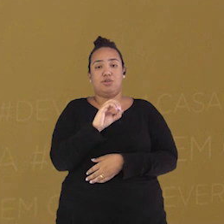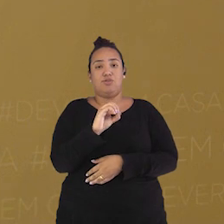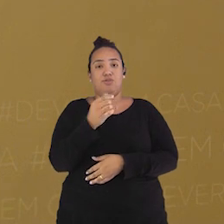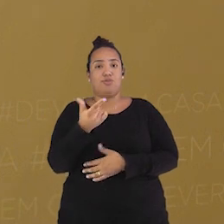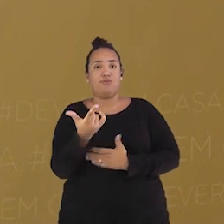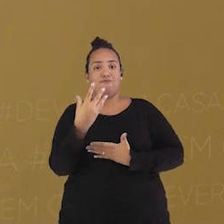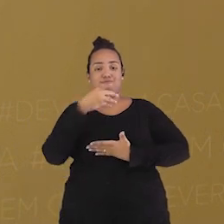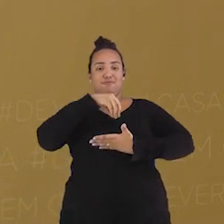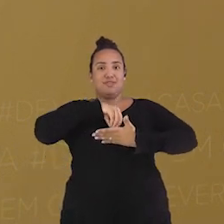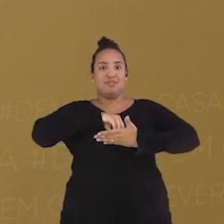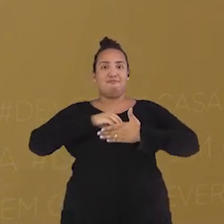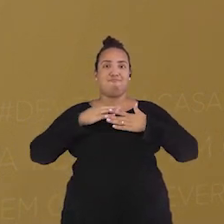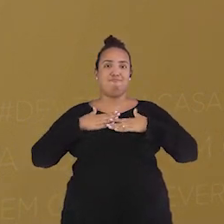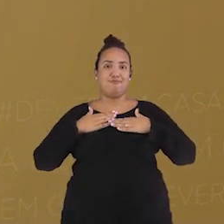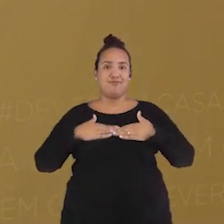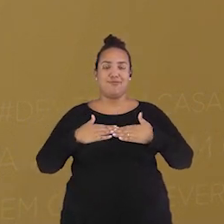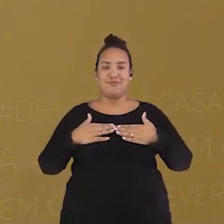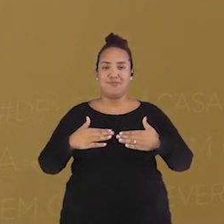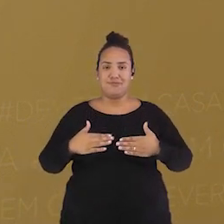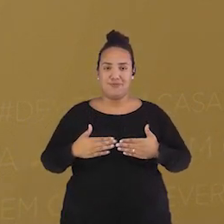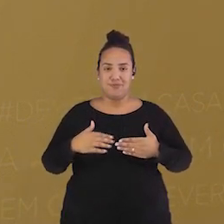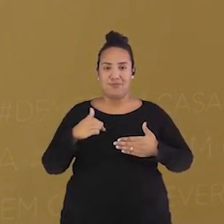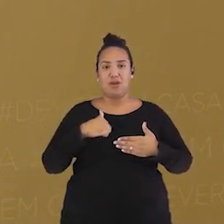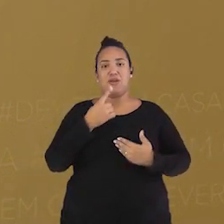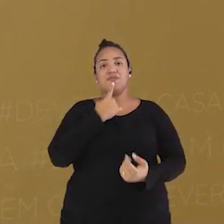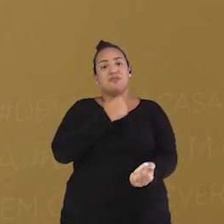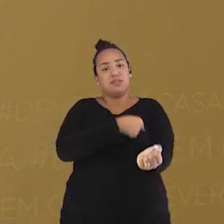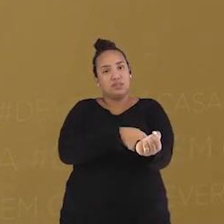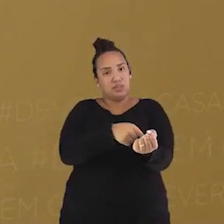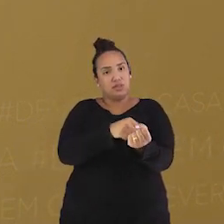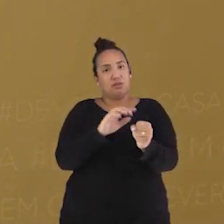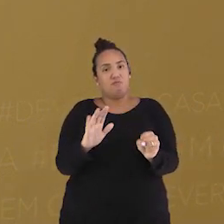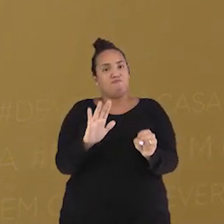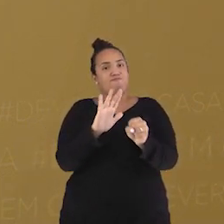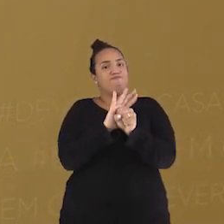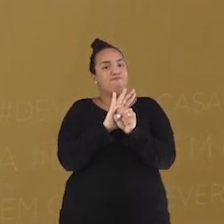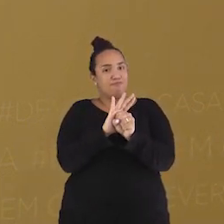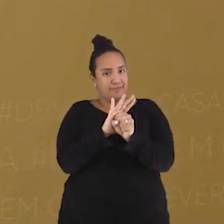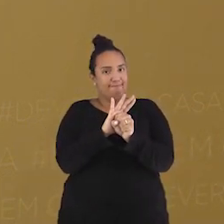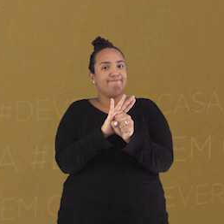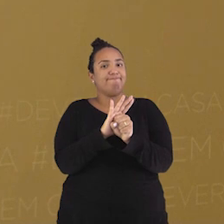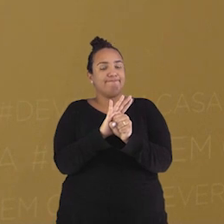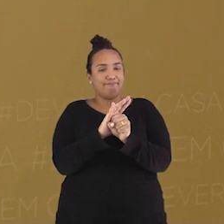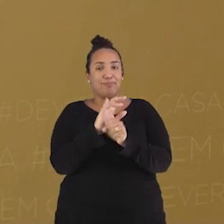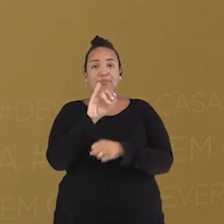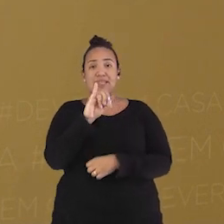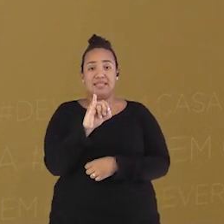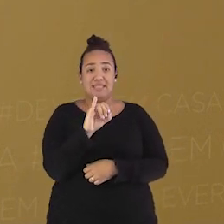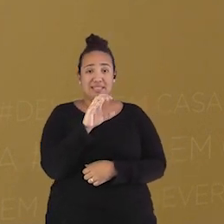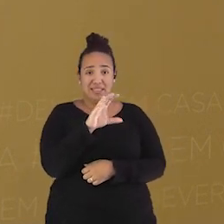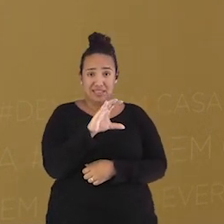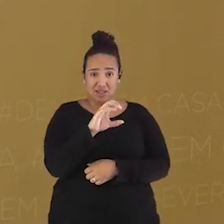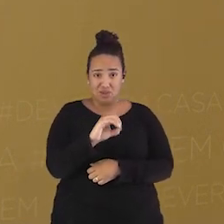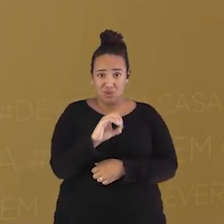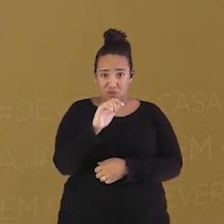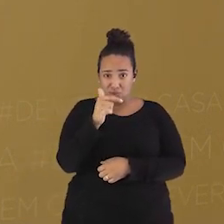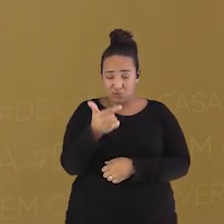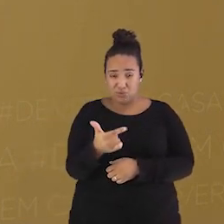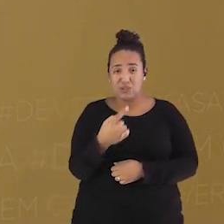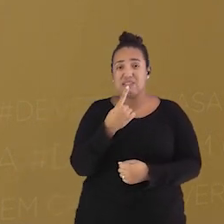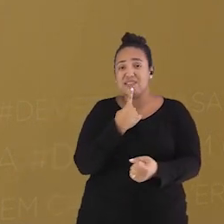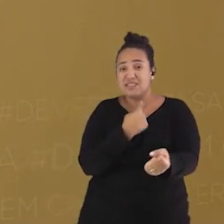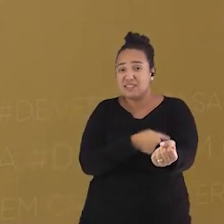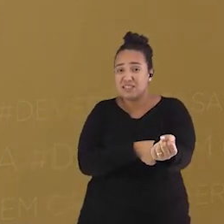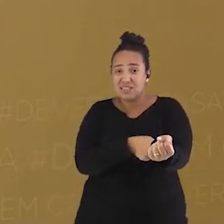do corpo pela expiração e se acumula no sangue. Quando a concentração deste gás no sangue